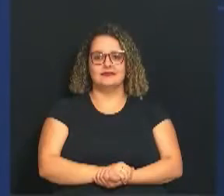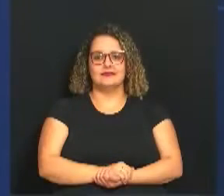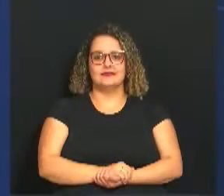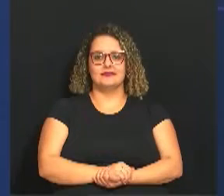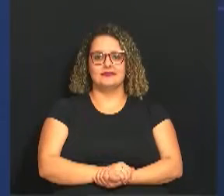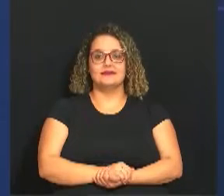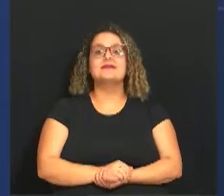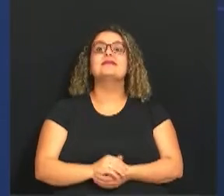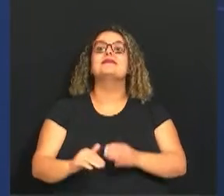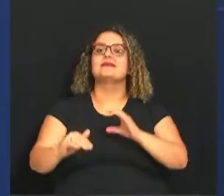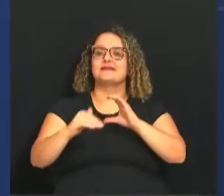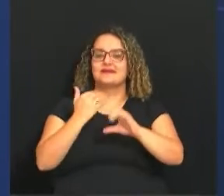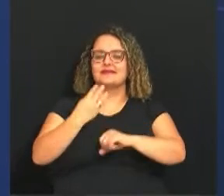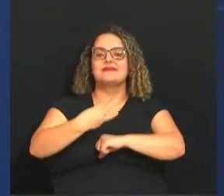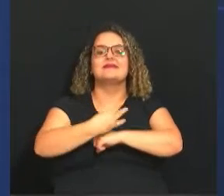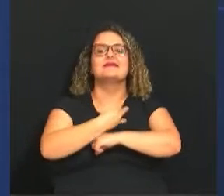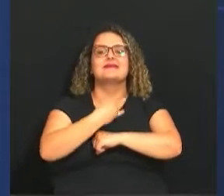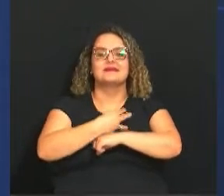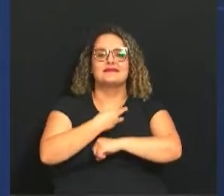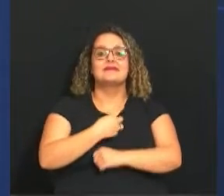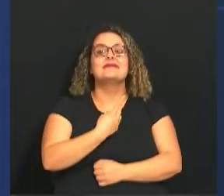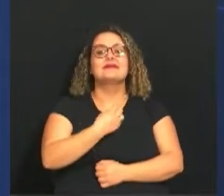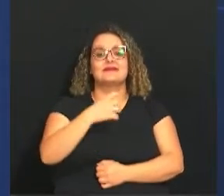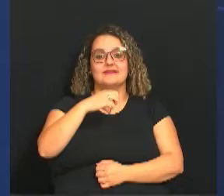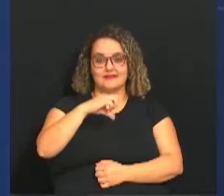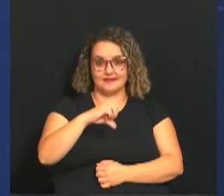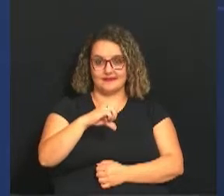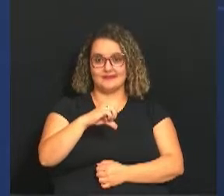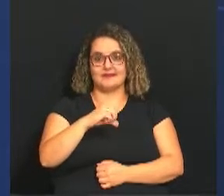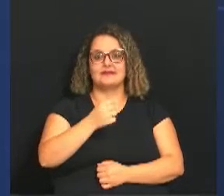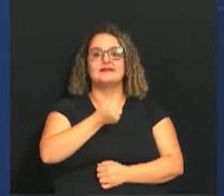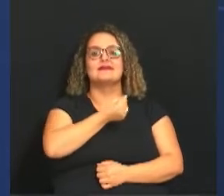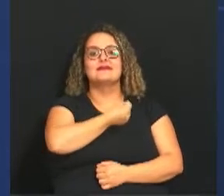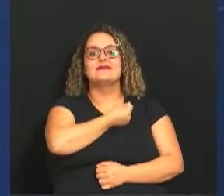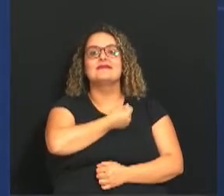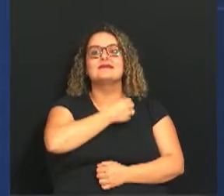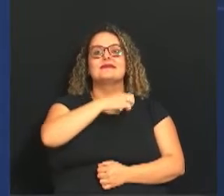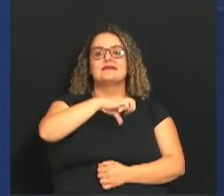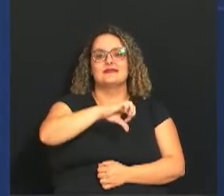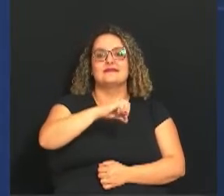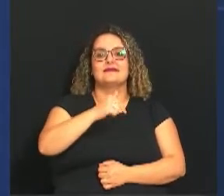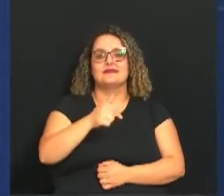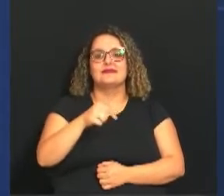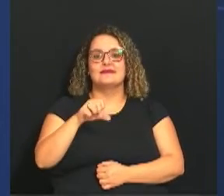número do nosso WhatsApp. 19 é o nosso DDD,